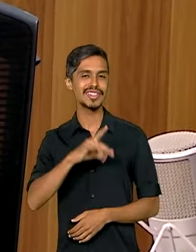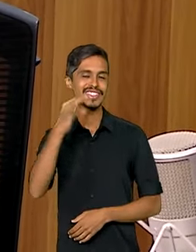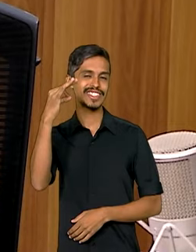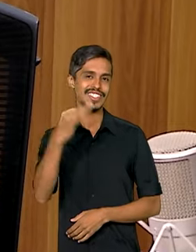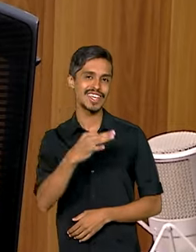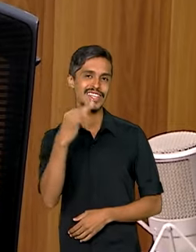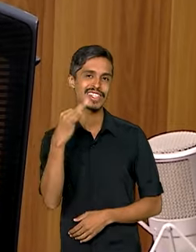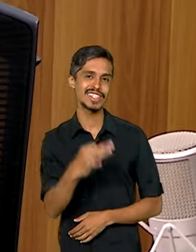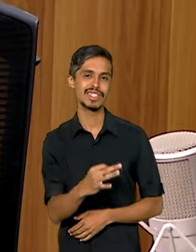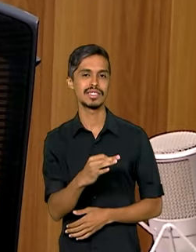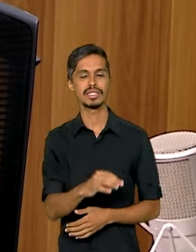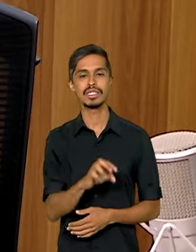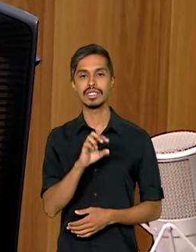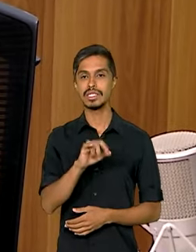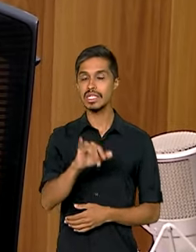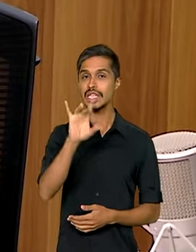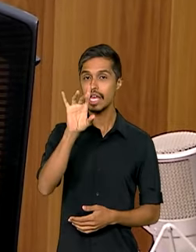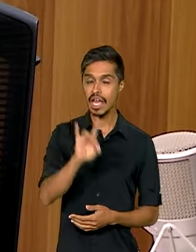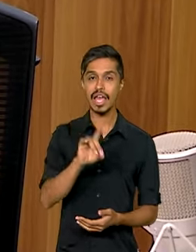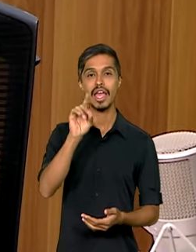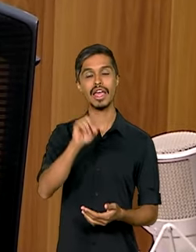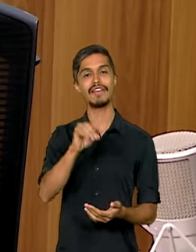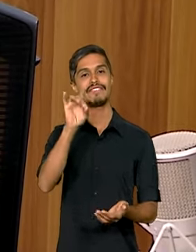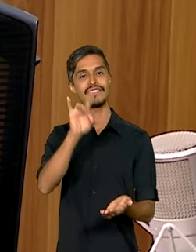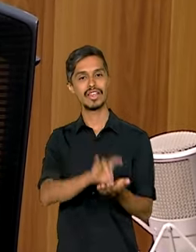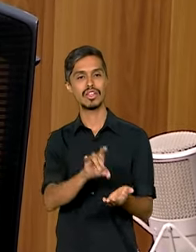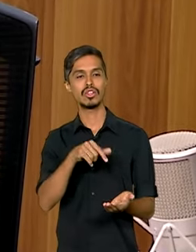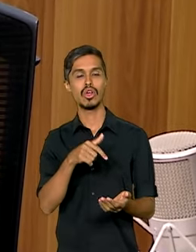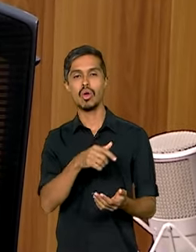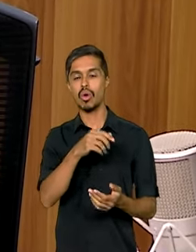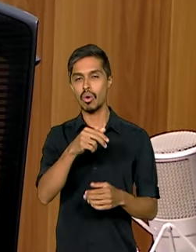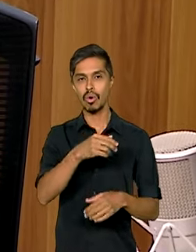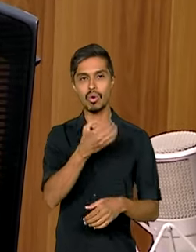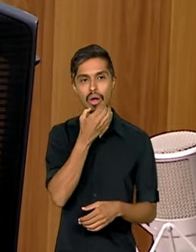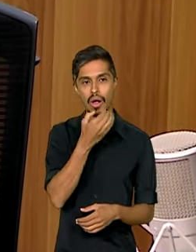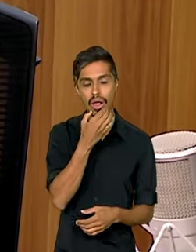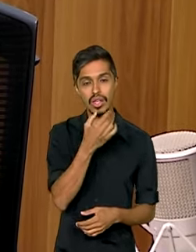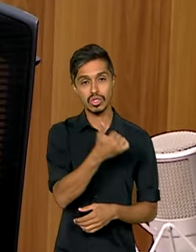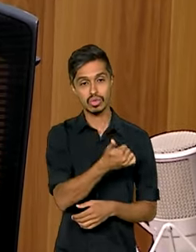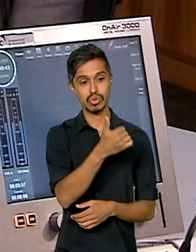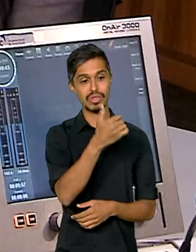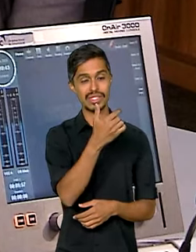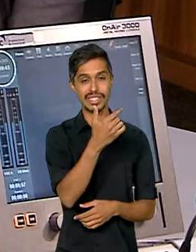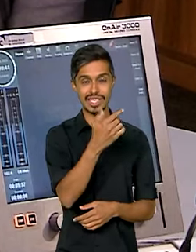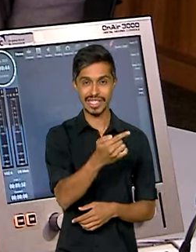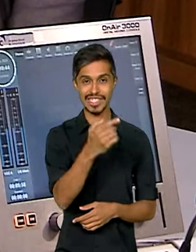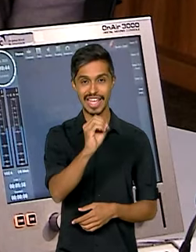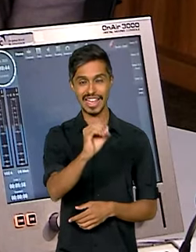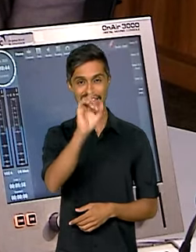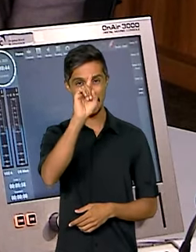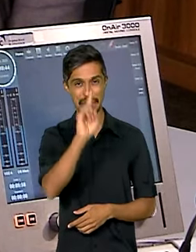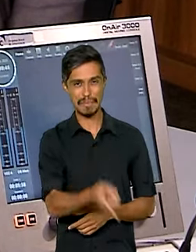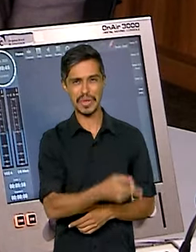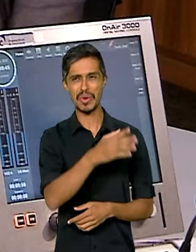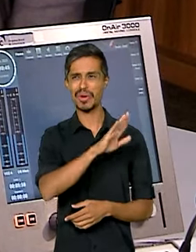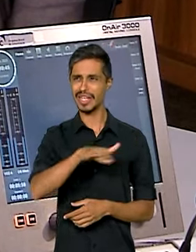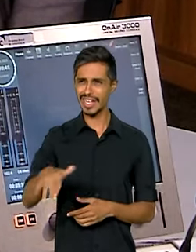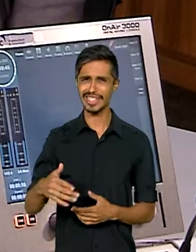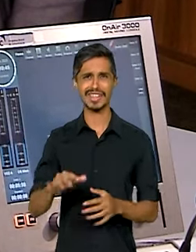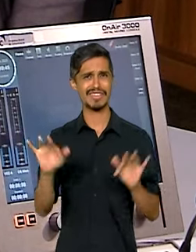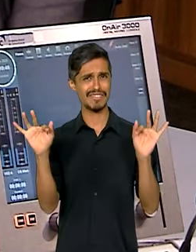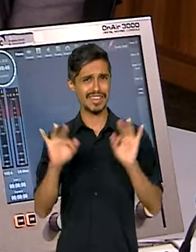certeza que se é verdade que a gente vai fazer com que o natal de 270.000 crianças seja mais